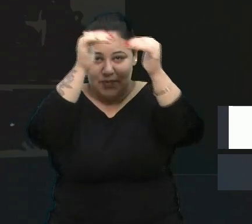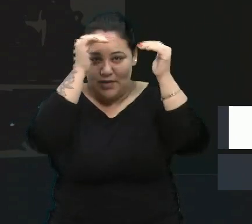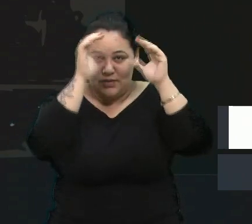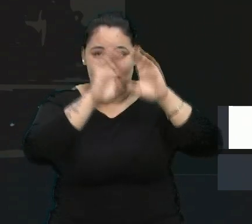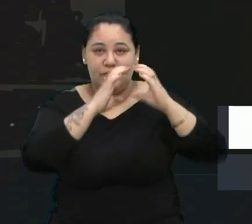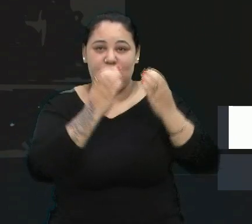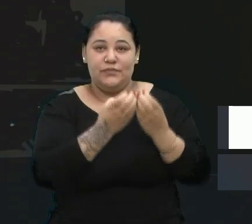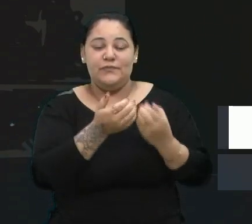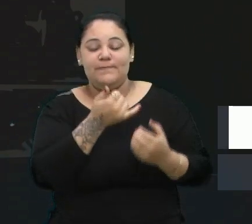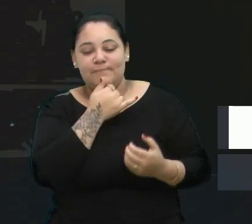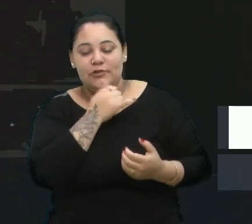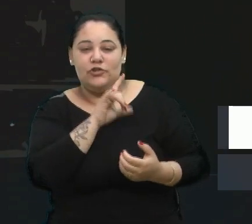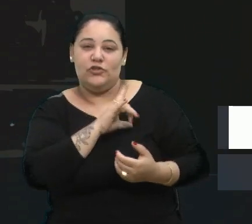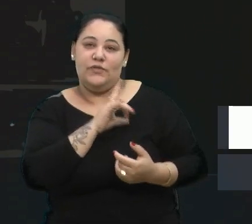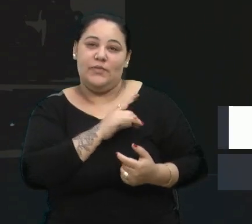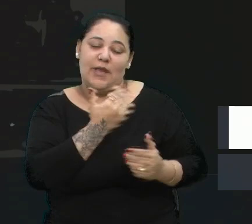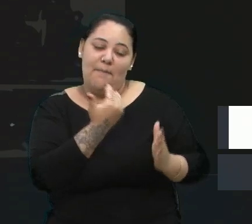lá